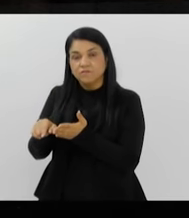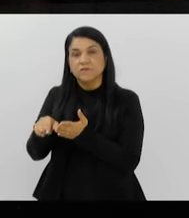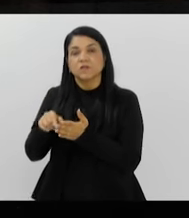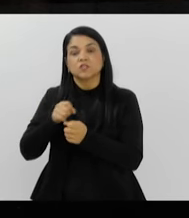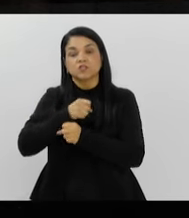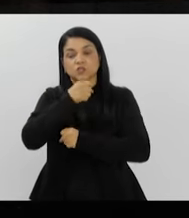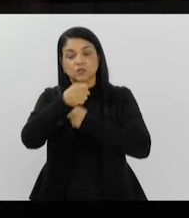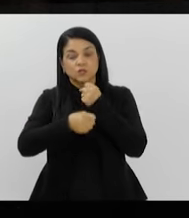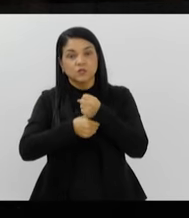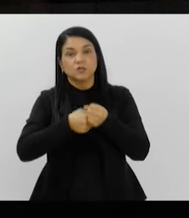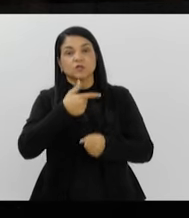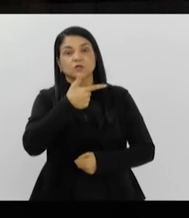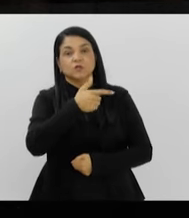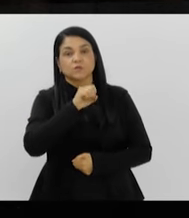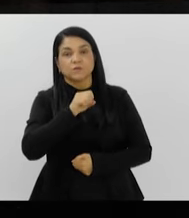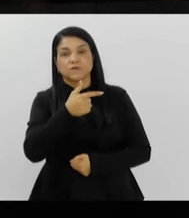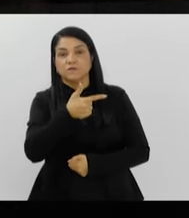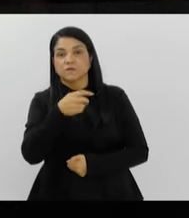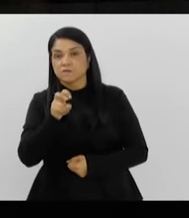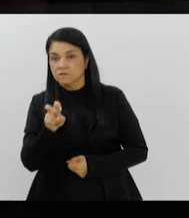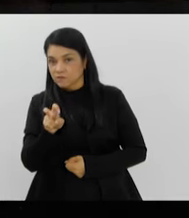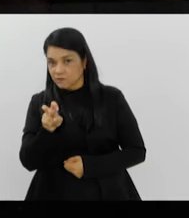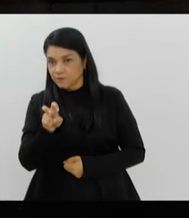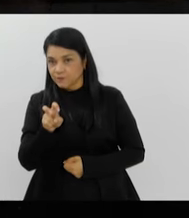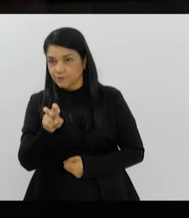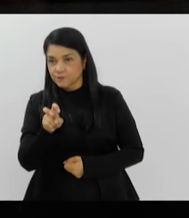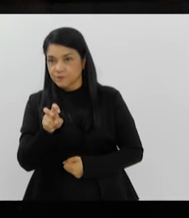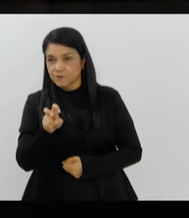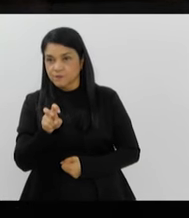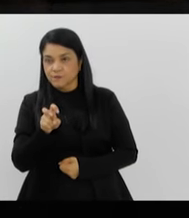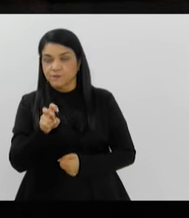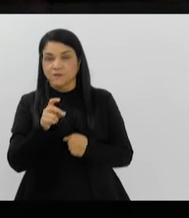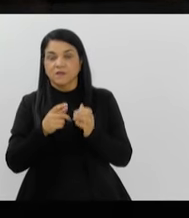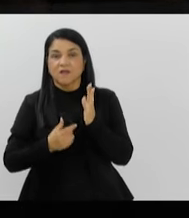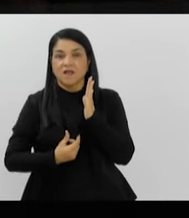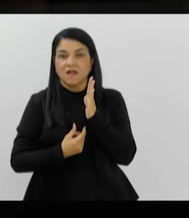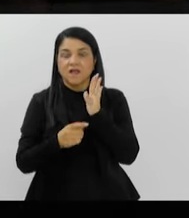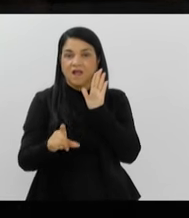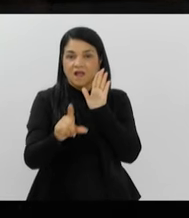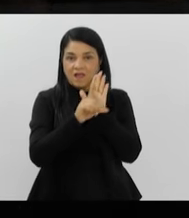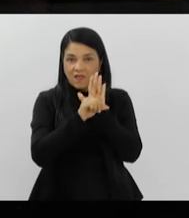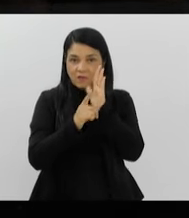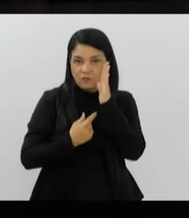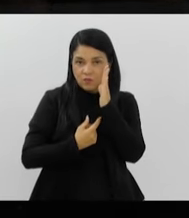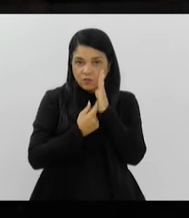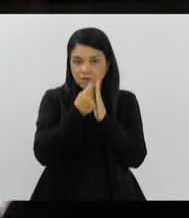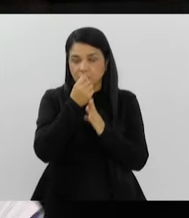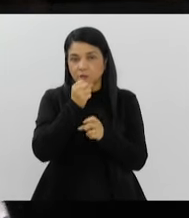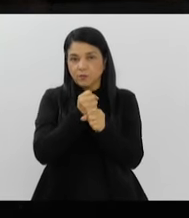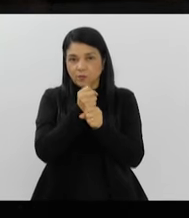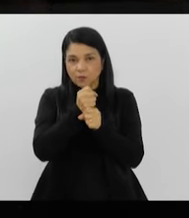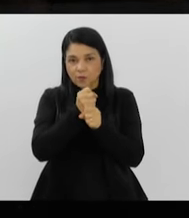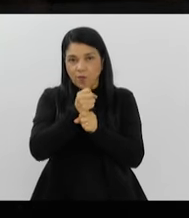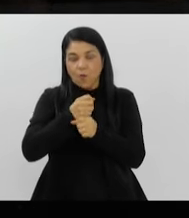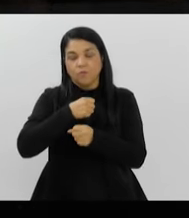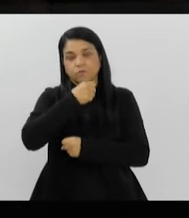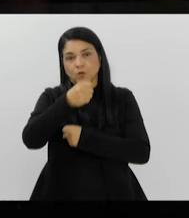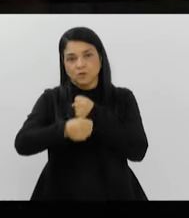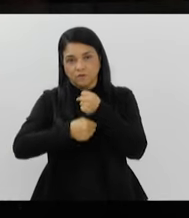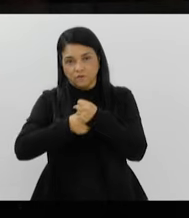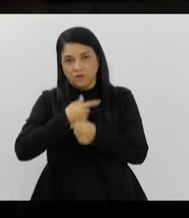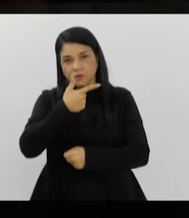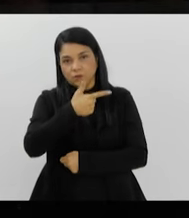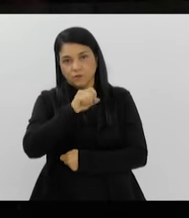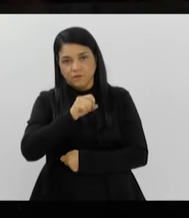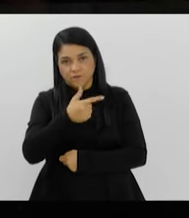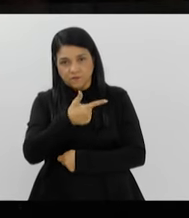de 2025, isto é, a Lei do Orçamento Anual para 2025.